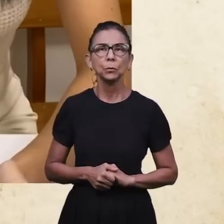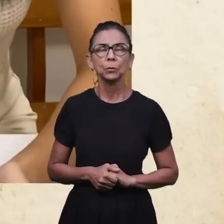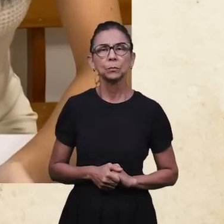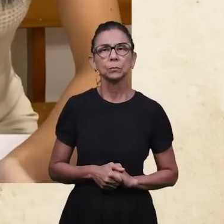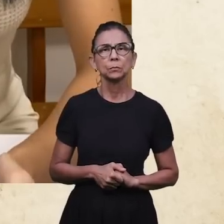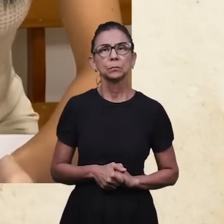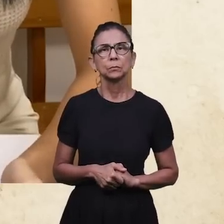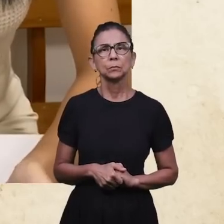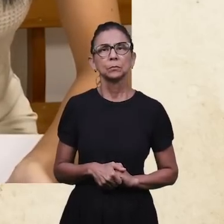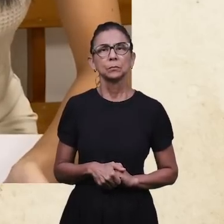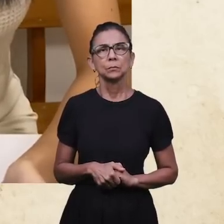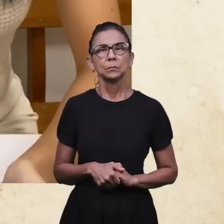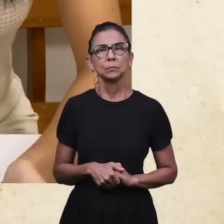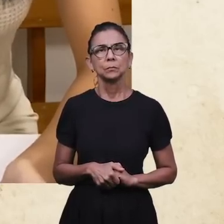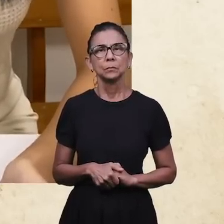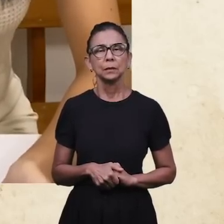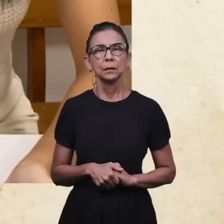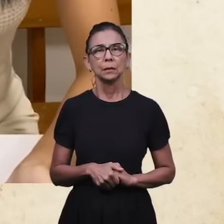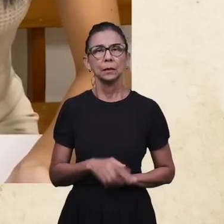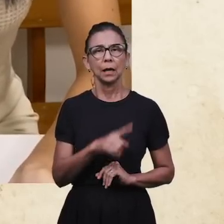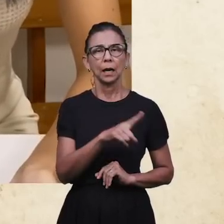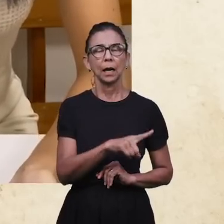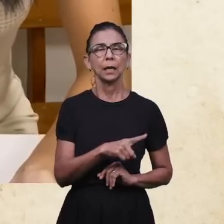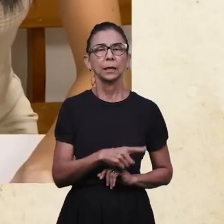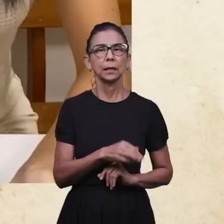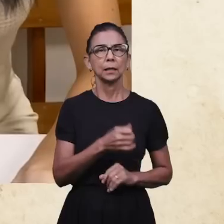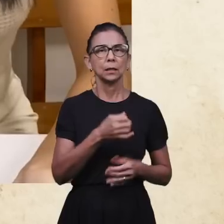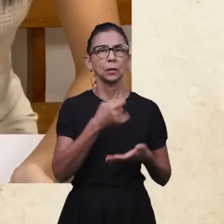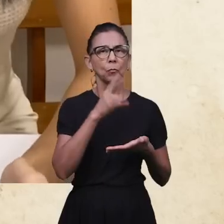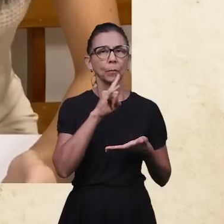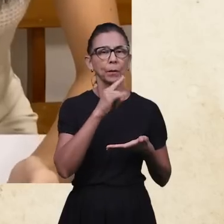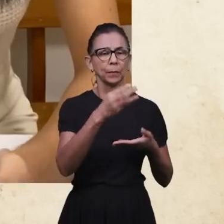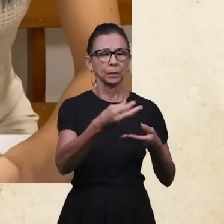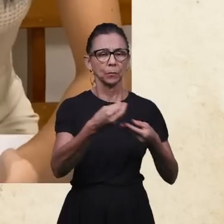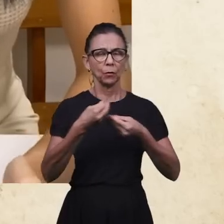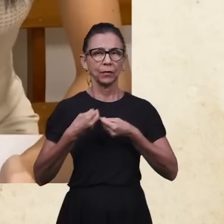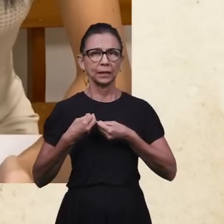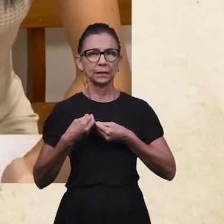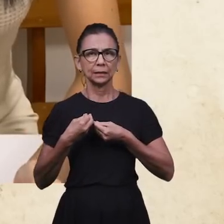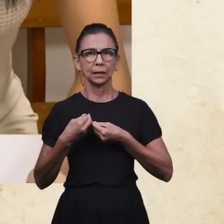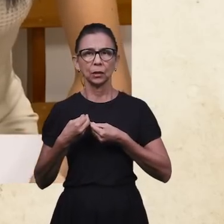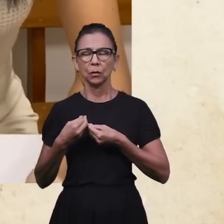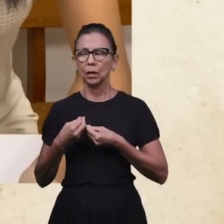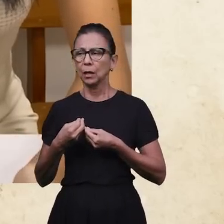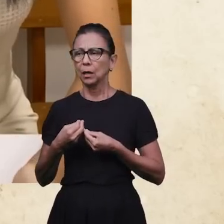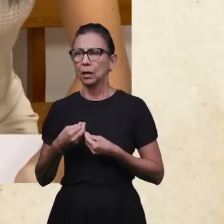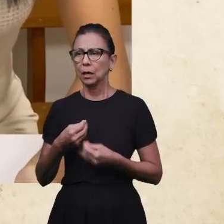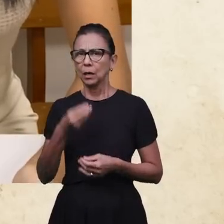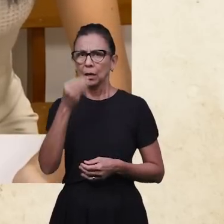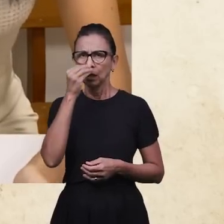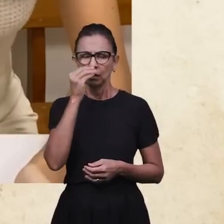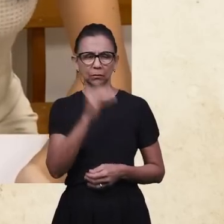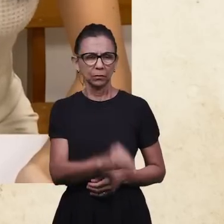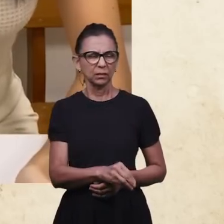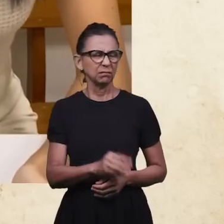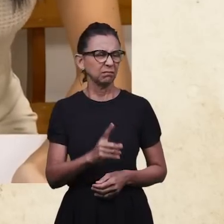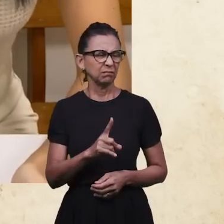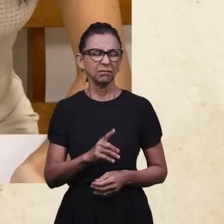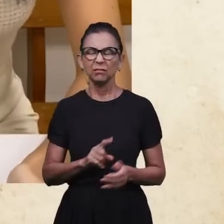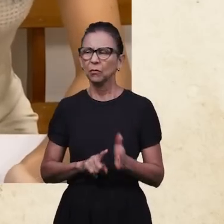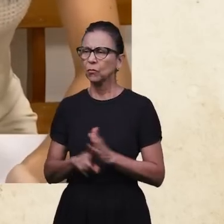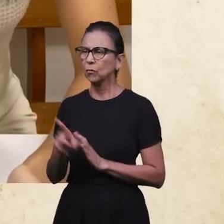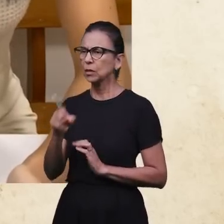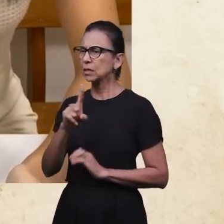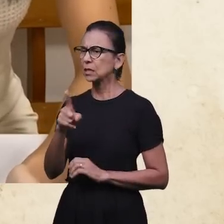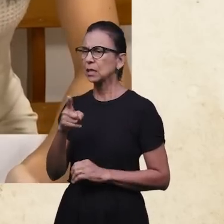festa de aniversário, ele me ofereceu uma bebida, na qual eu recusei. E aí ele me perguntou do porquê que eu não